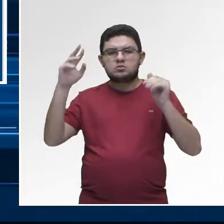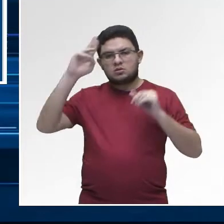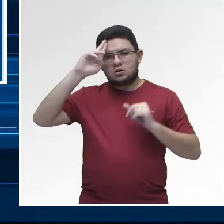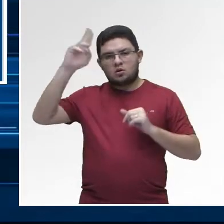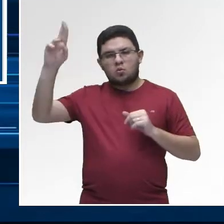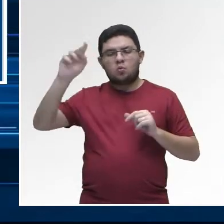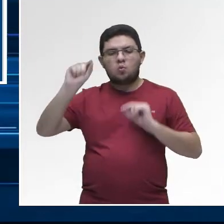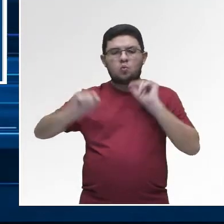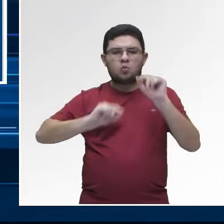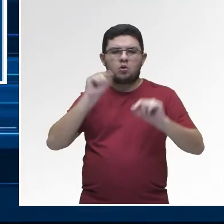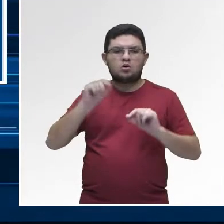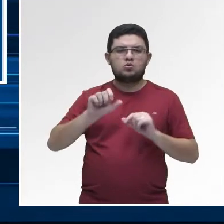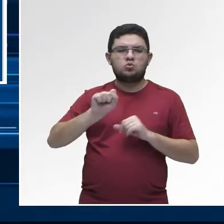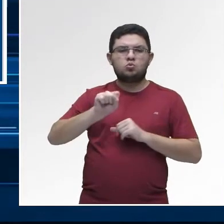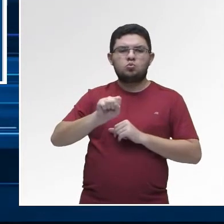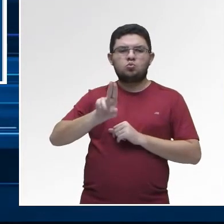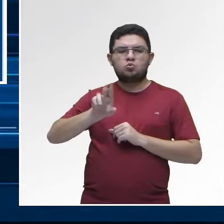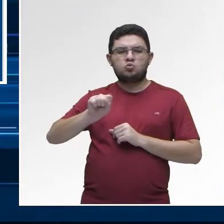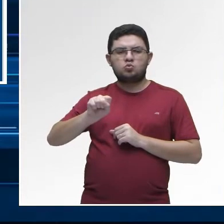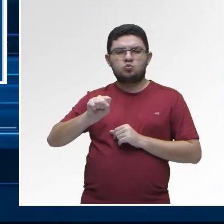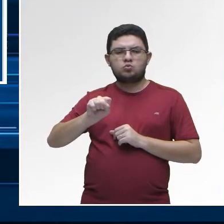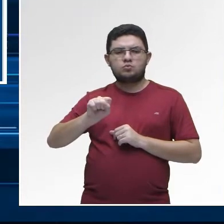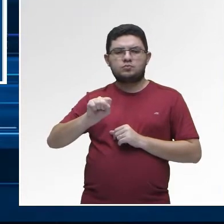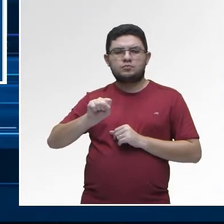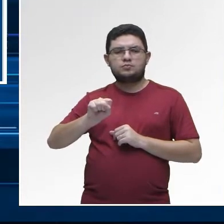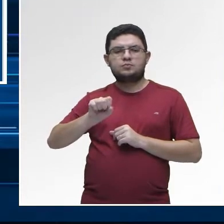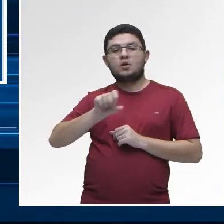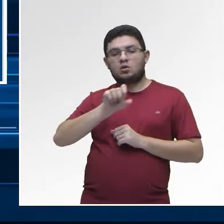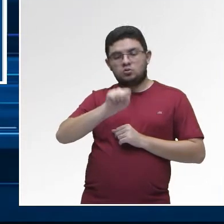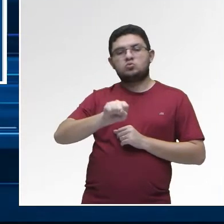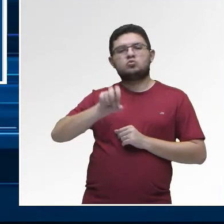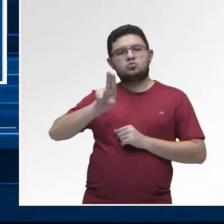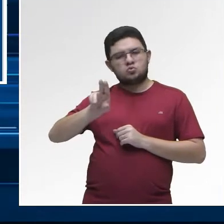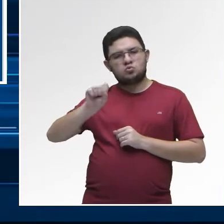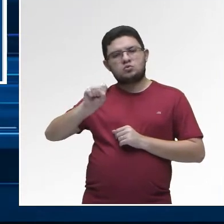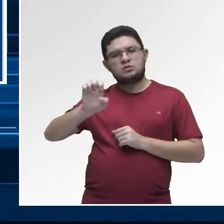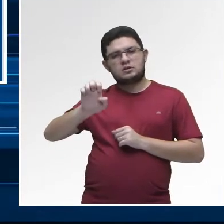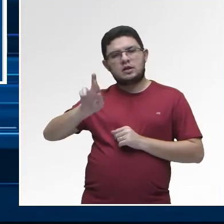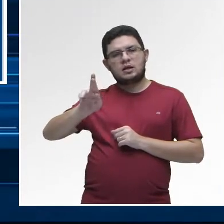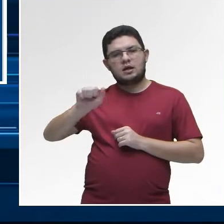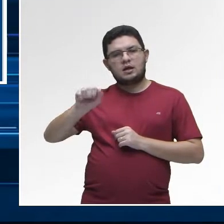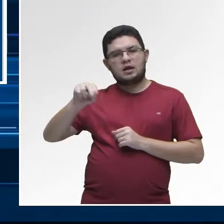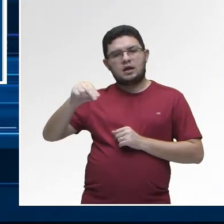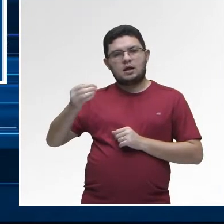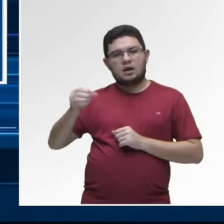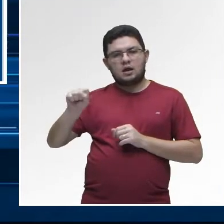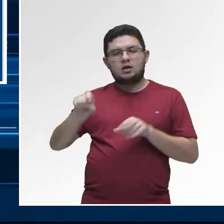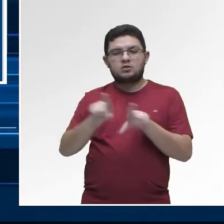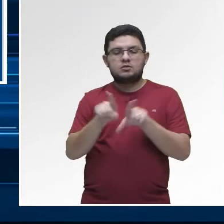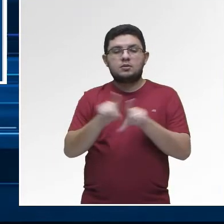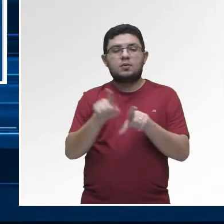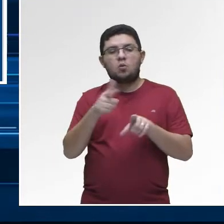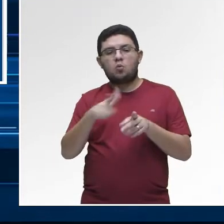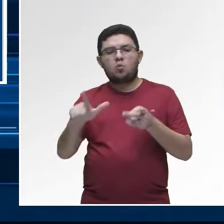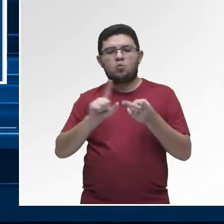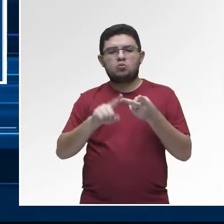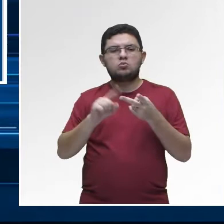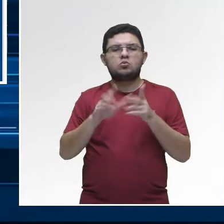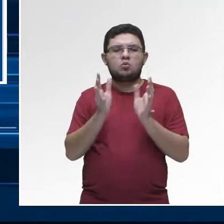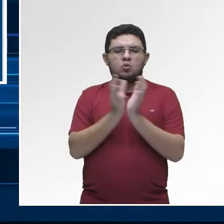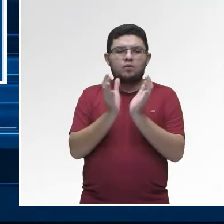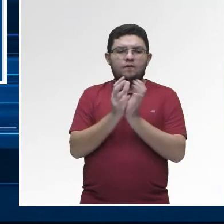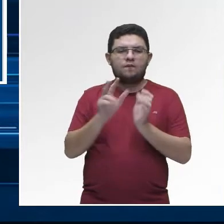mais terra, doam as suas terras. Os suceranos dão as suas terras para os vassalos, que distribuem para os servos. Então o